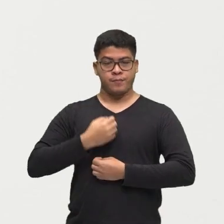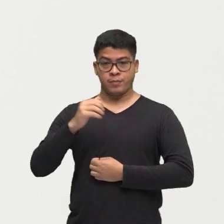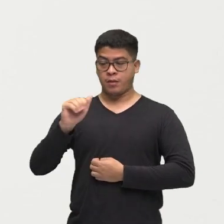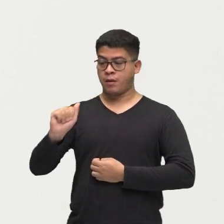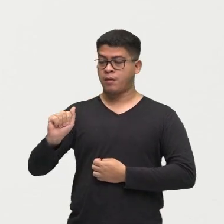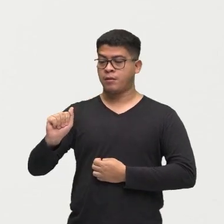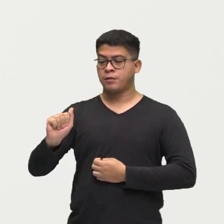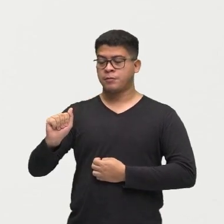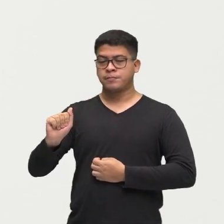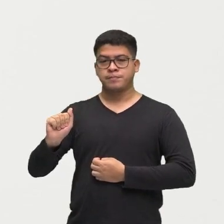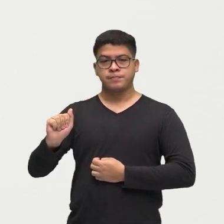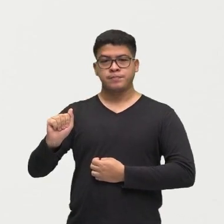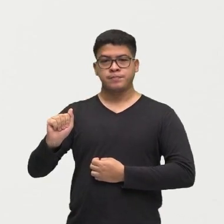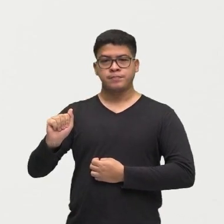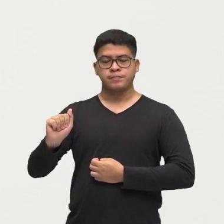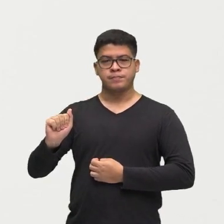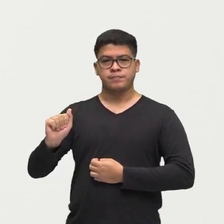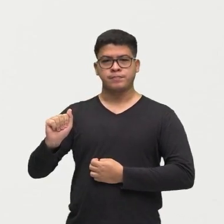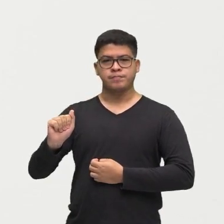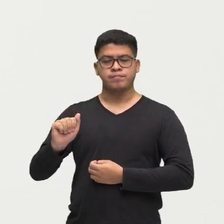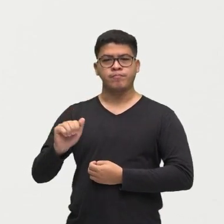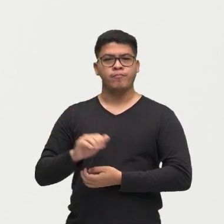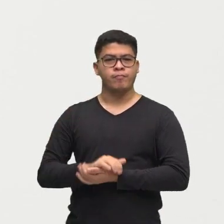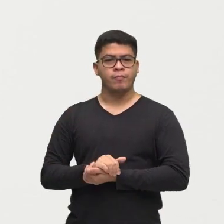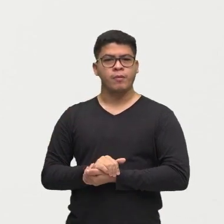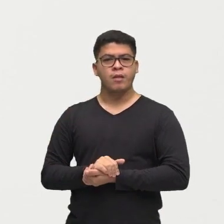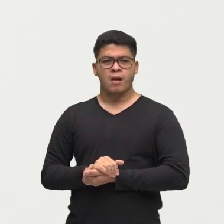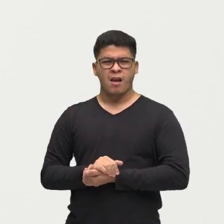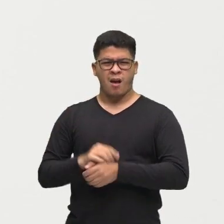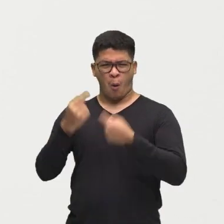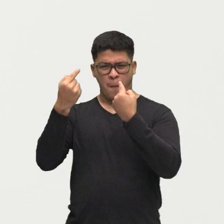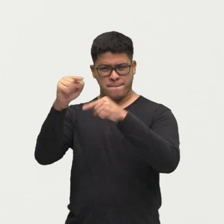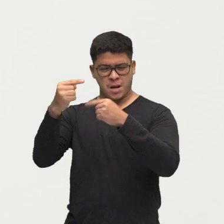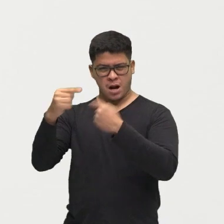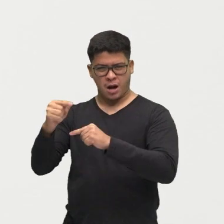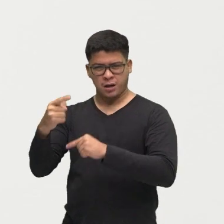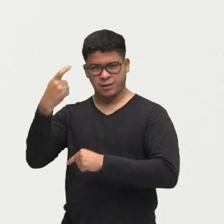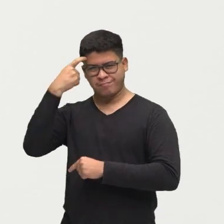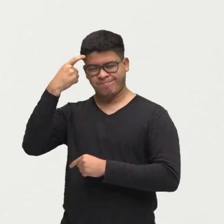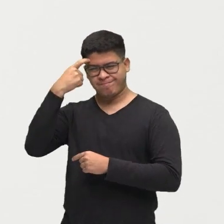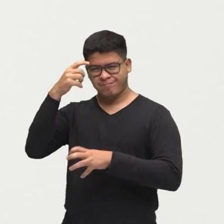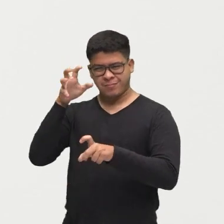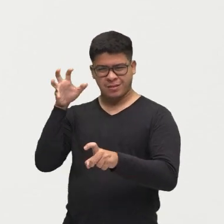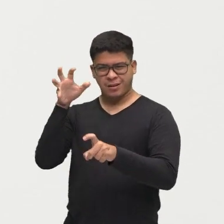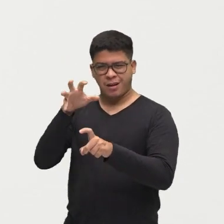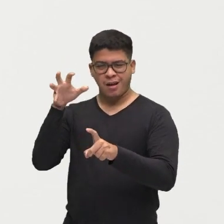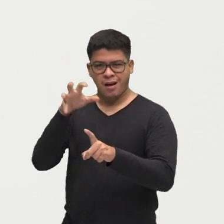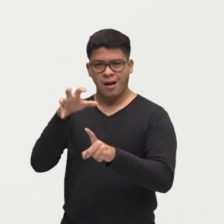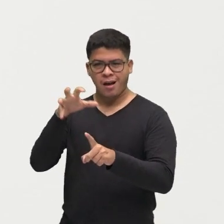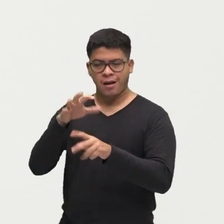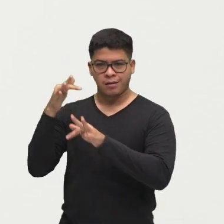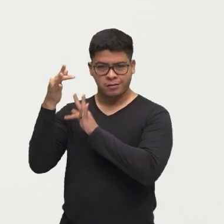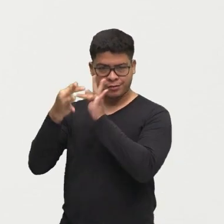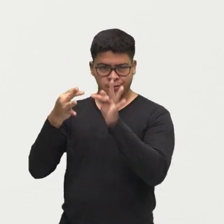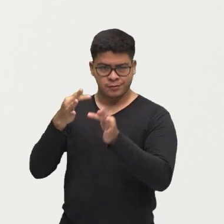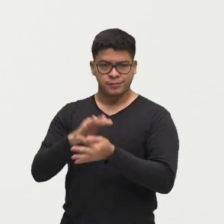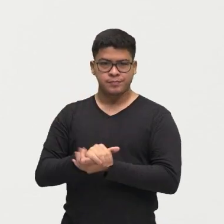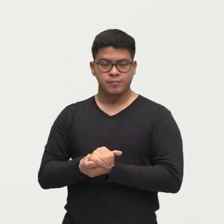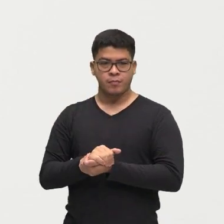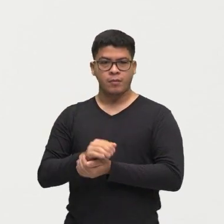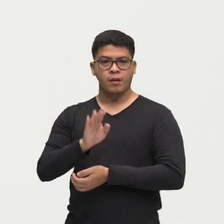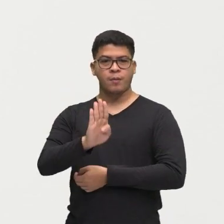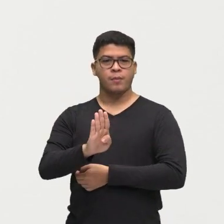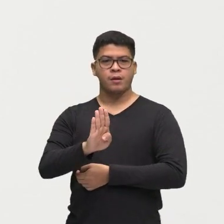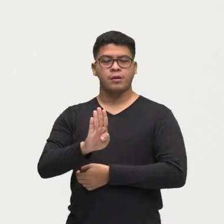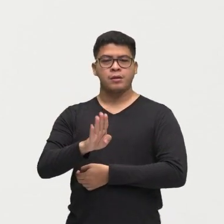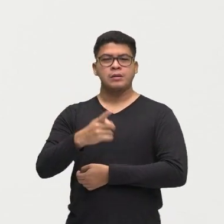à alienação da literatura tradicional? Não encontramos isso no poema. B, desejo de fuga da realidade